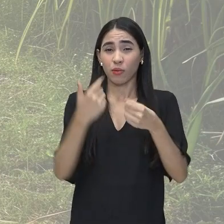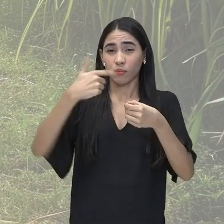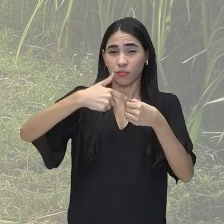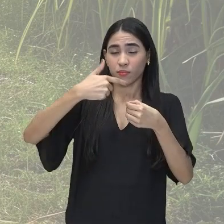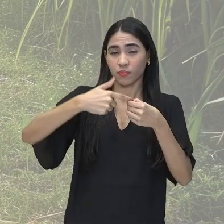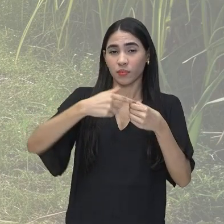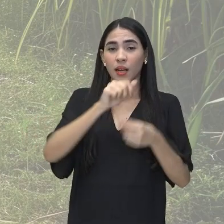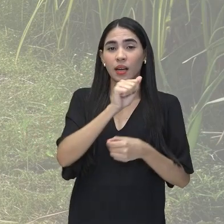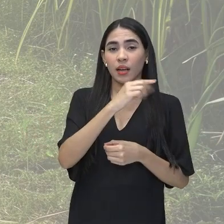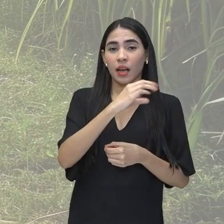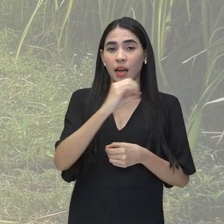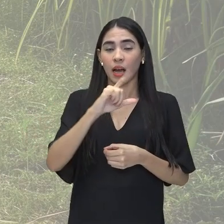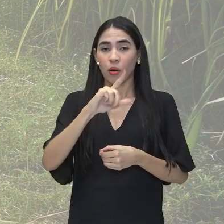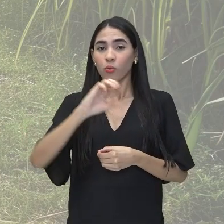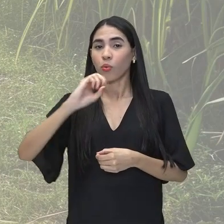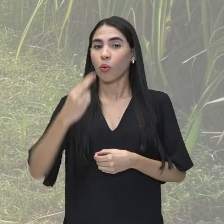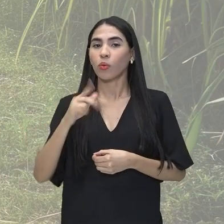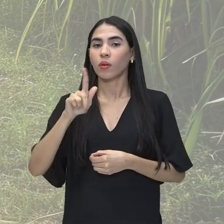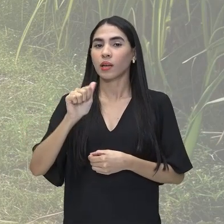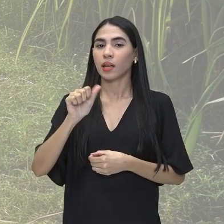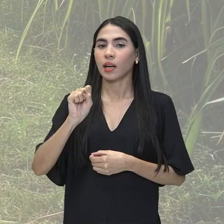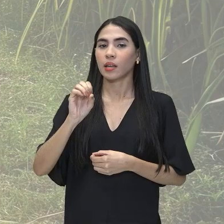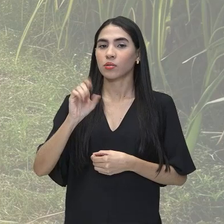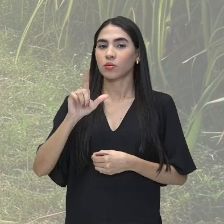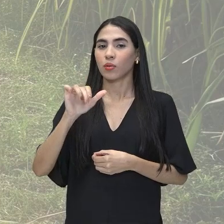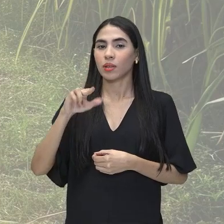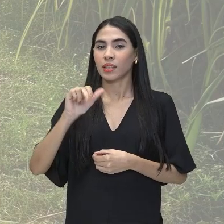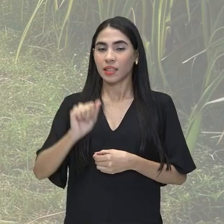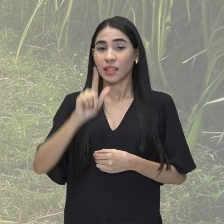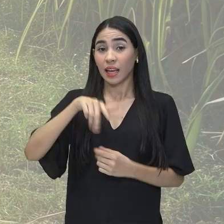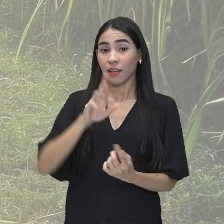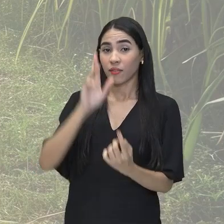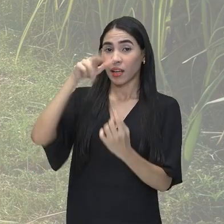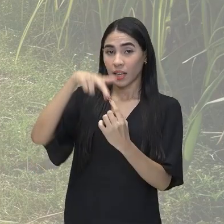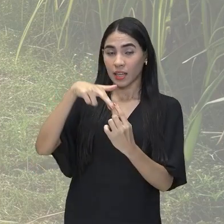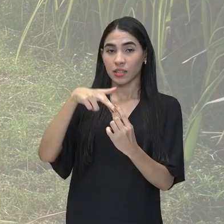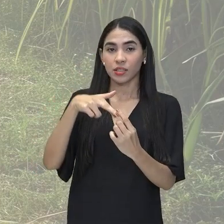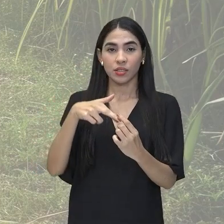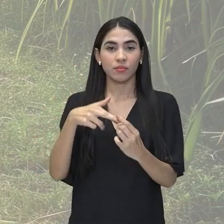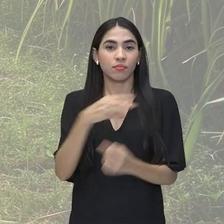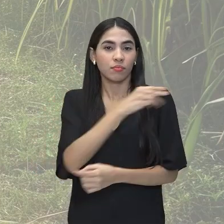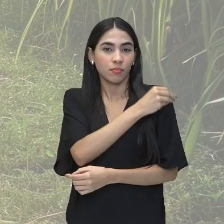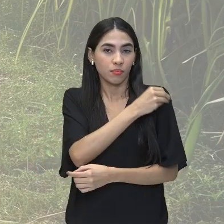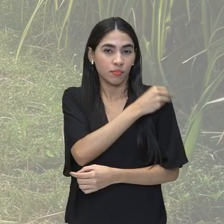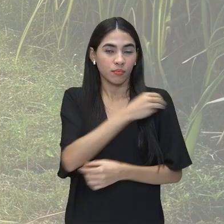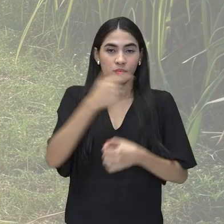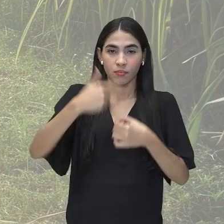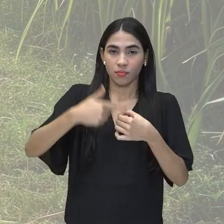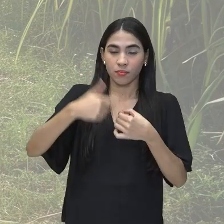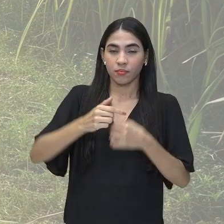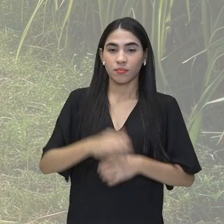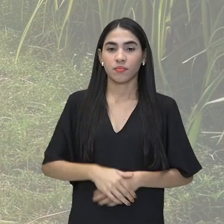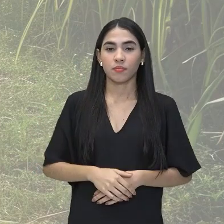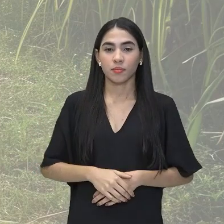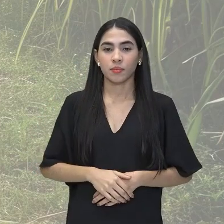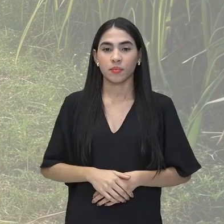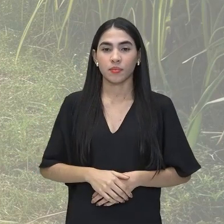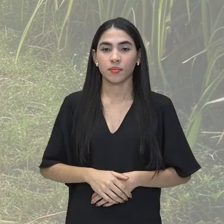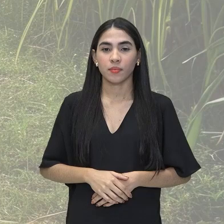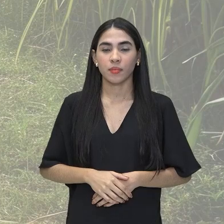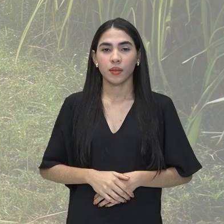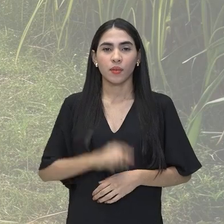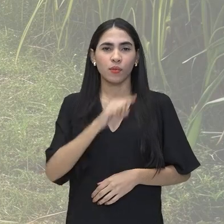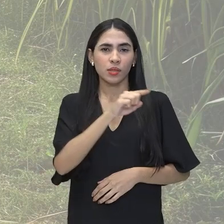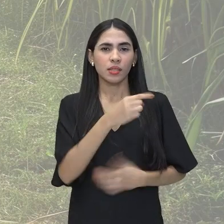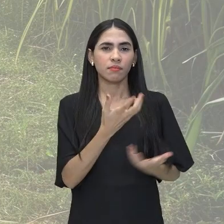se referindo a este álcool aqui. O etanol, a nomenclatura usual, álcool etílico, mas ninguém pergunta, você